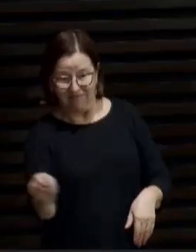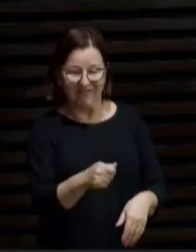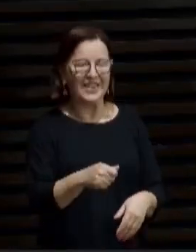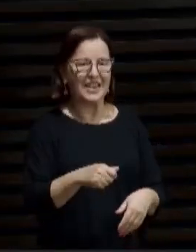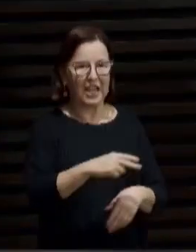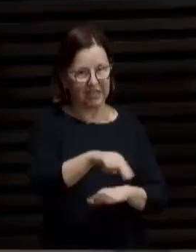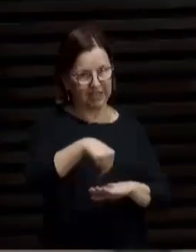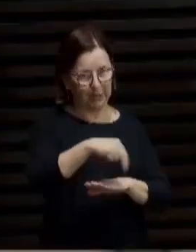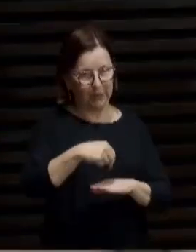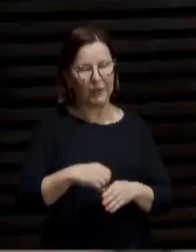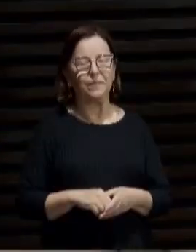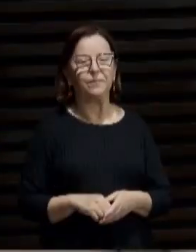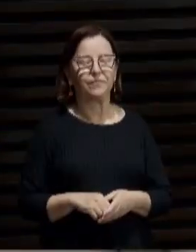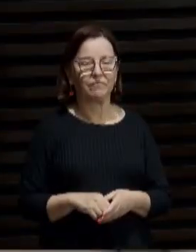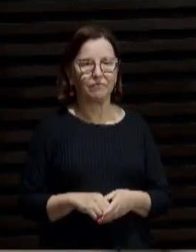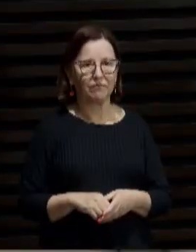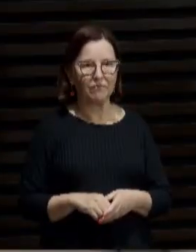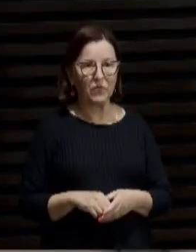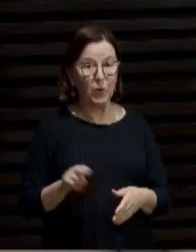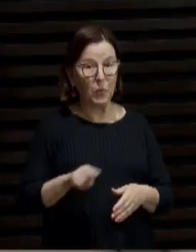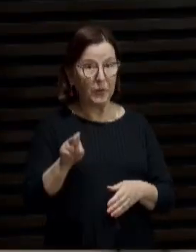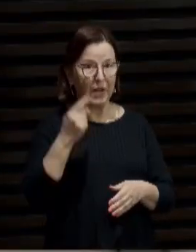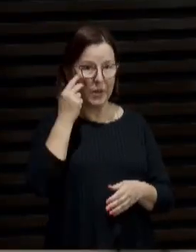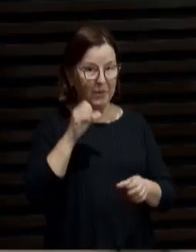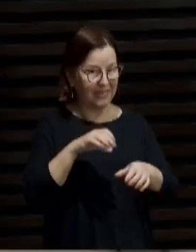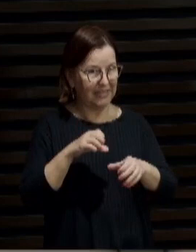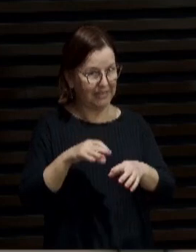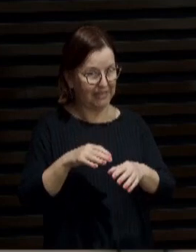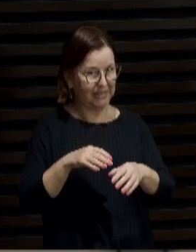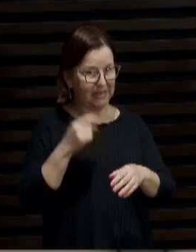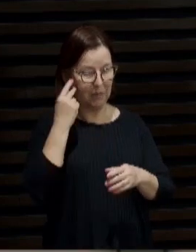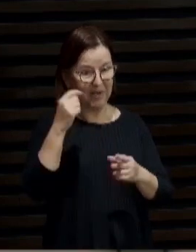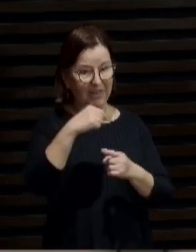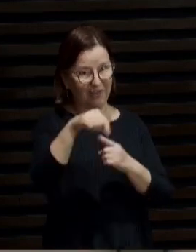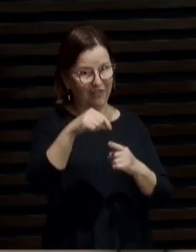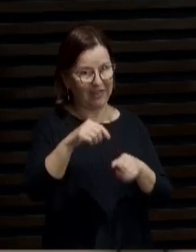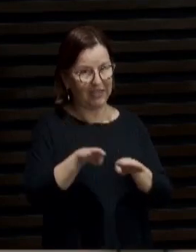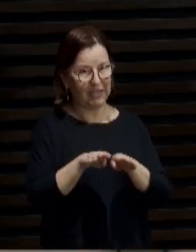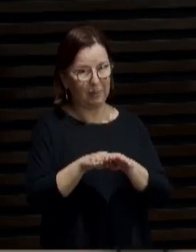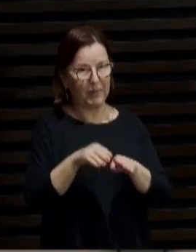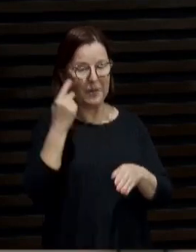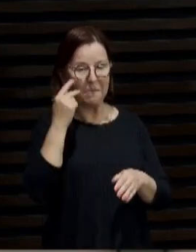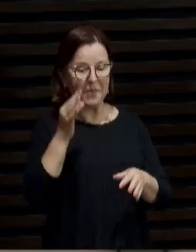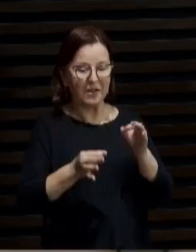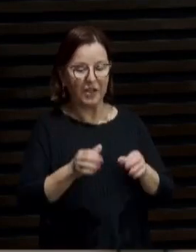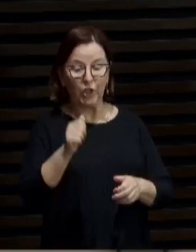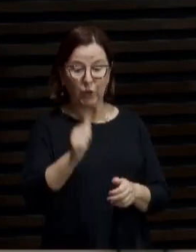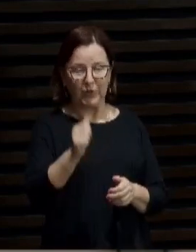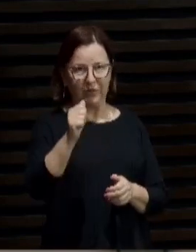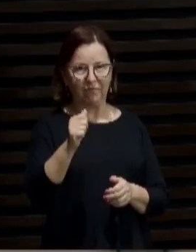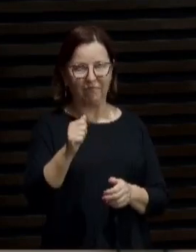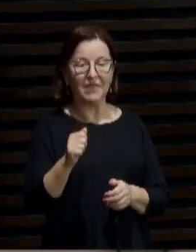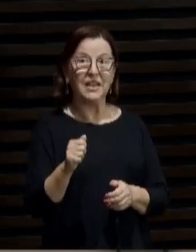de ensino, de santificação, mas também de juízo. E ele mesmo as regerá com cetro de